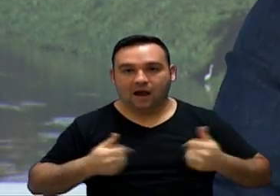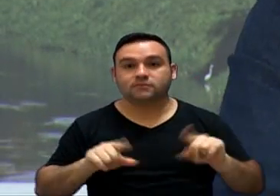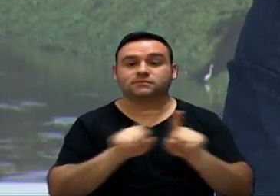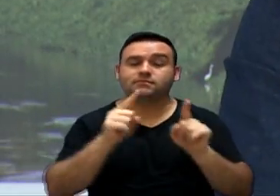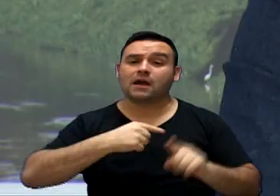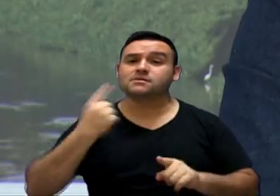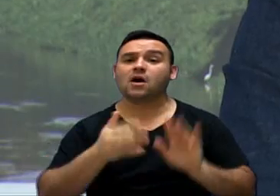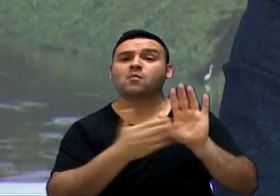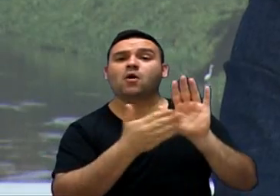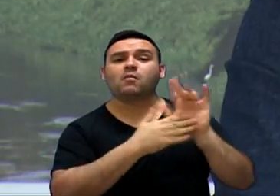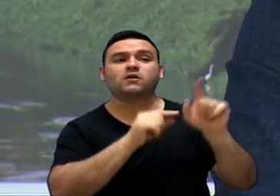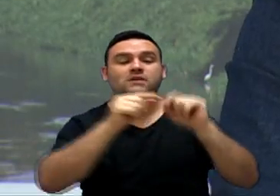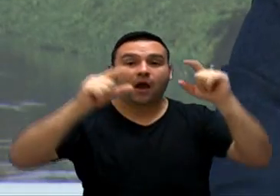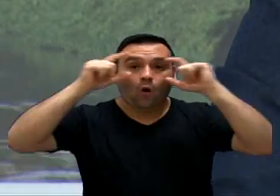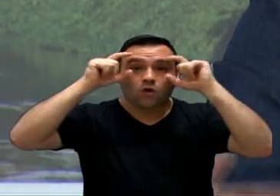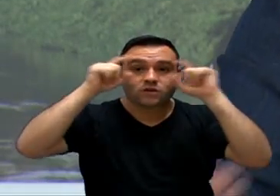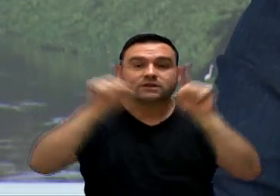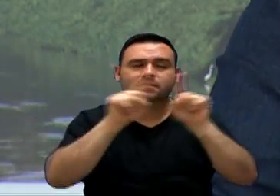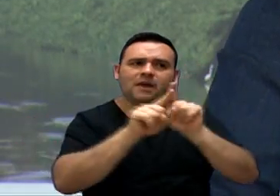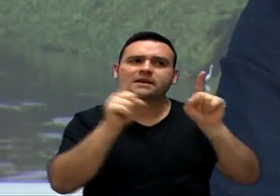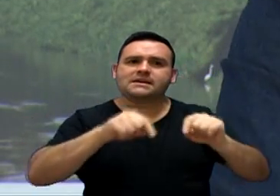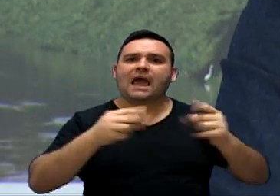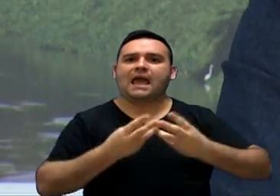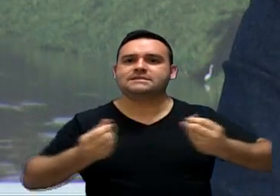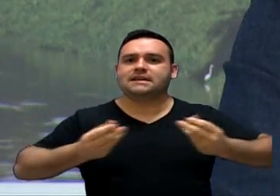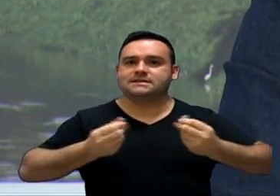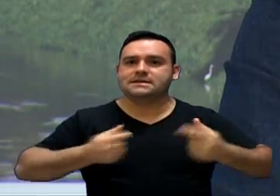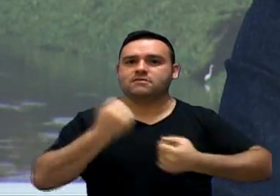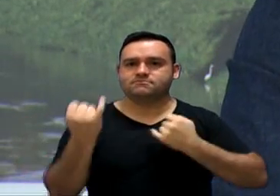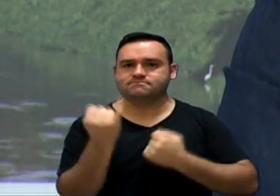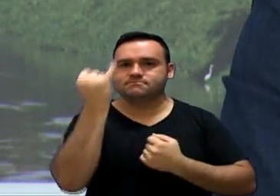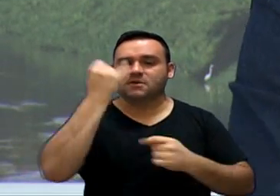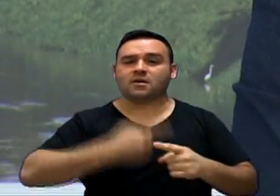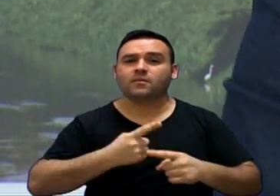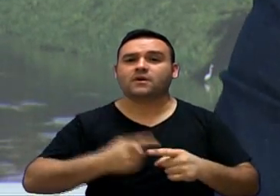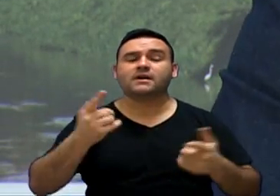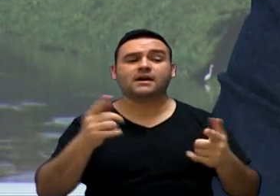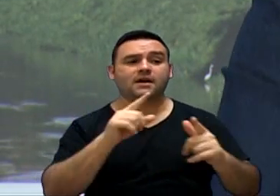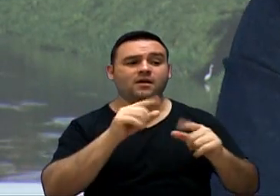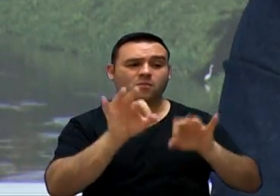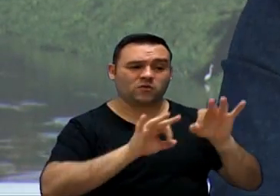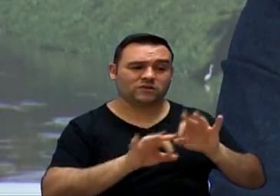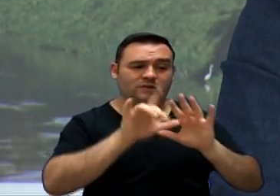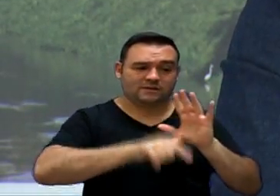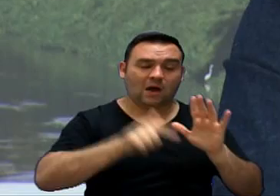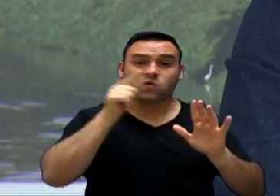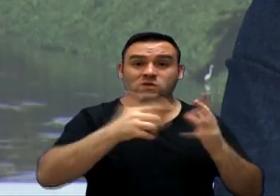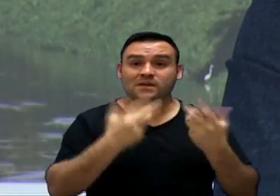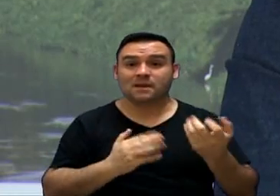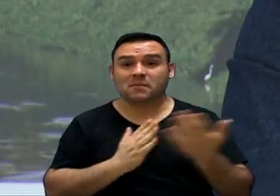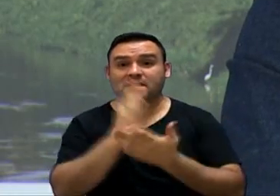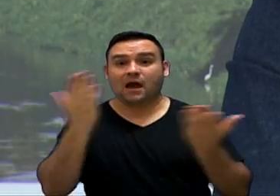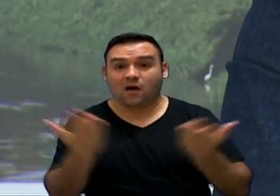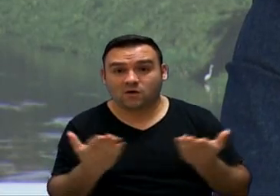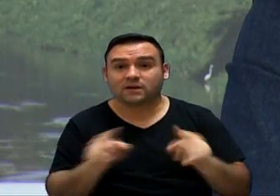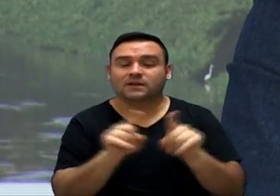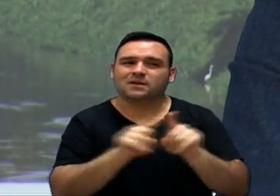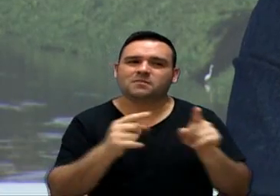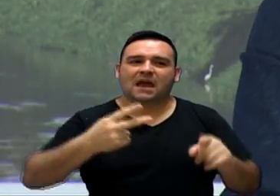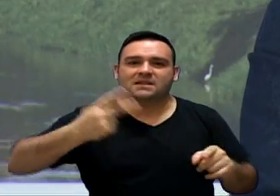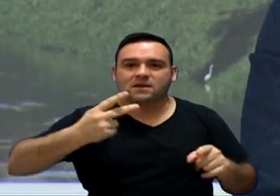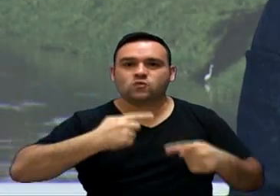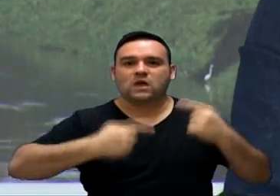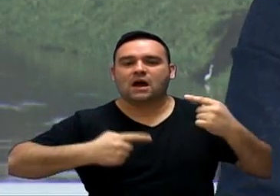nós propomos o serviço de óptica em transformar eles também como um serviço essencial. Esse projeto está atrasado, nós conseguimos aprovar agora e vamos fechar aqui em